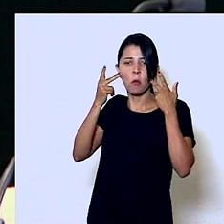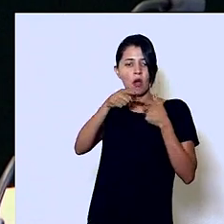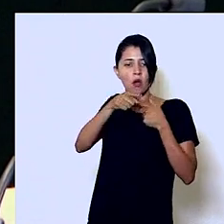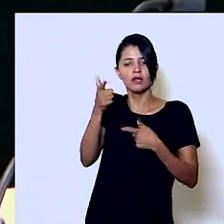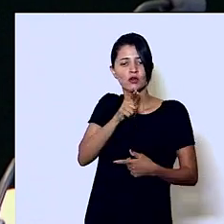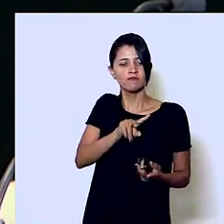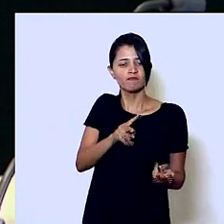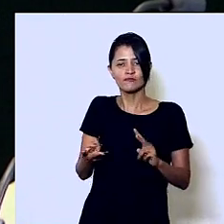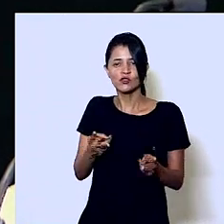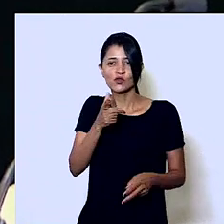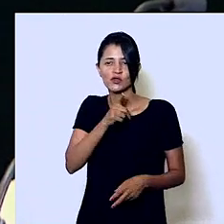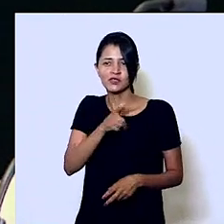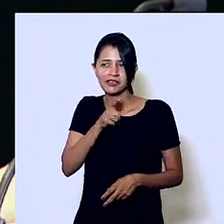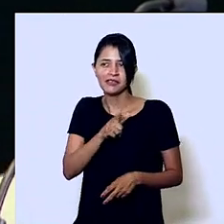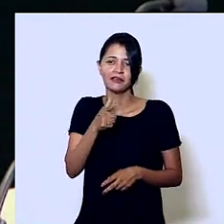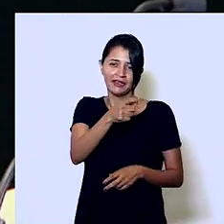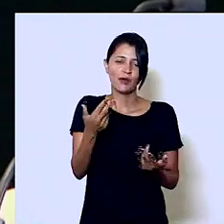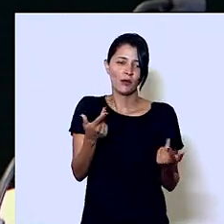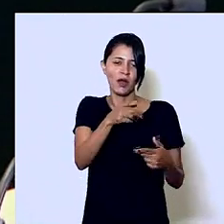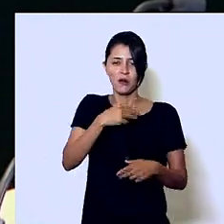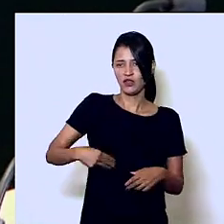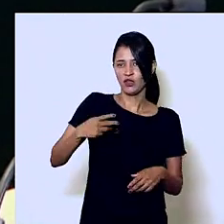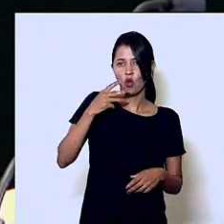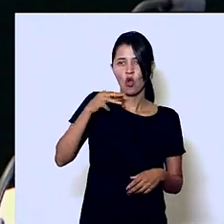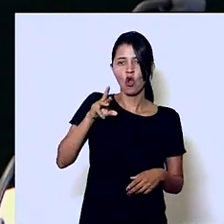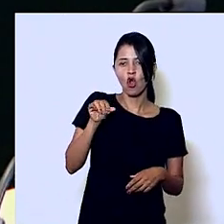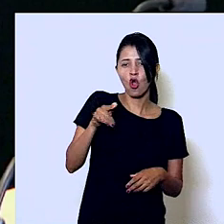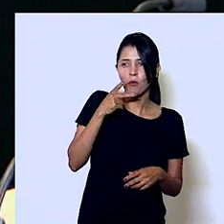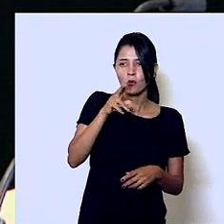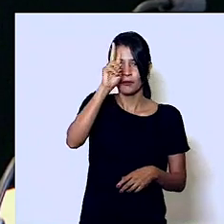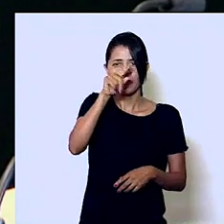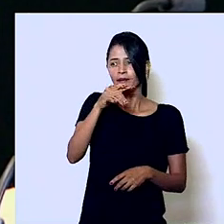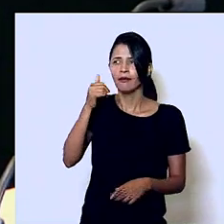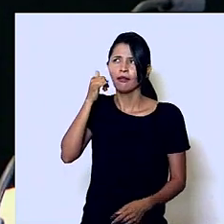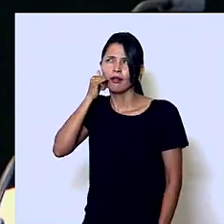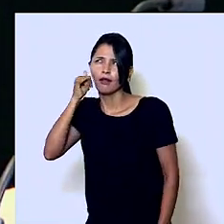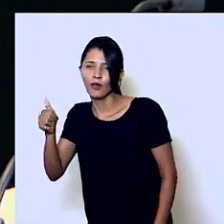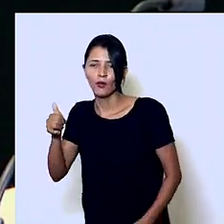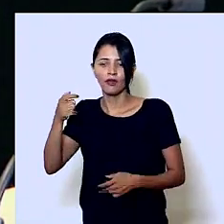lembrou, o próprio embaixador ligou para o salão de beleza, isso é a cara dele, de quem